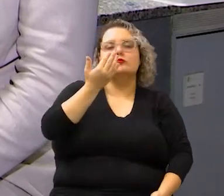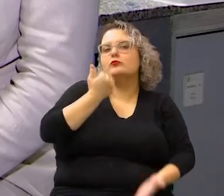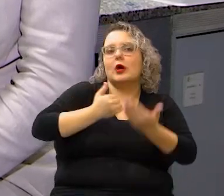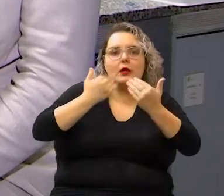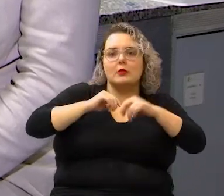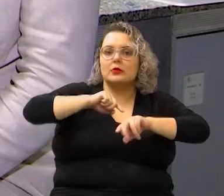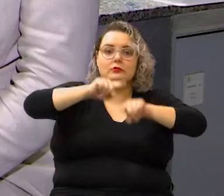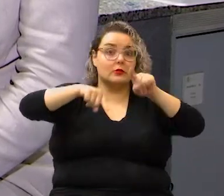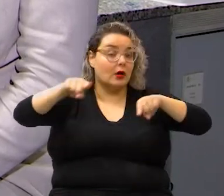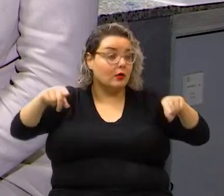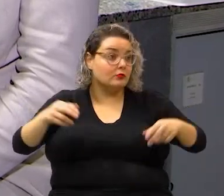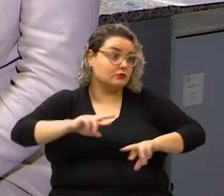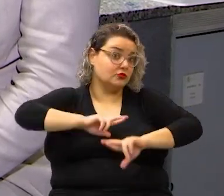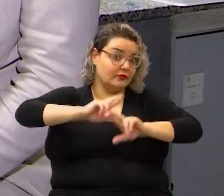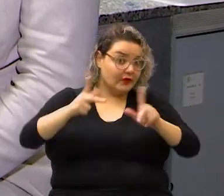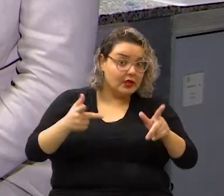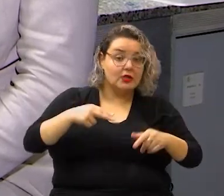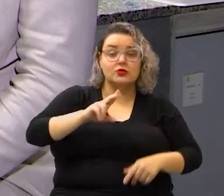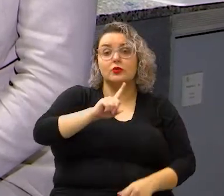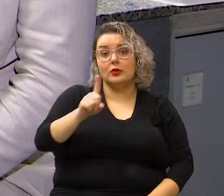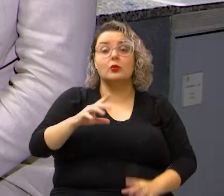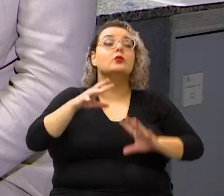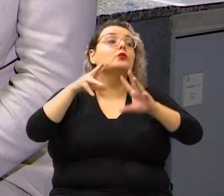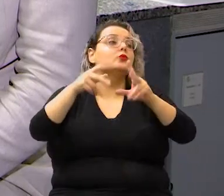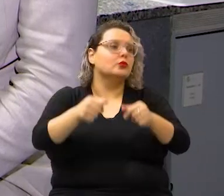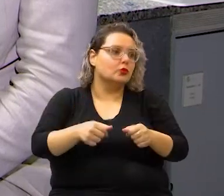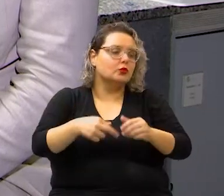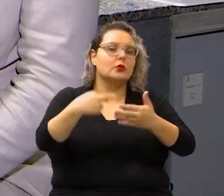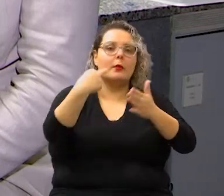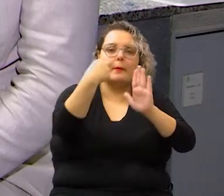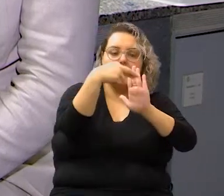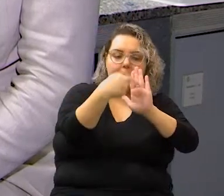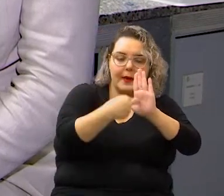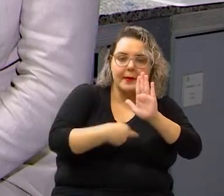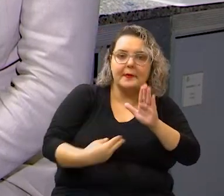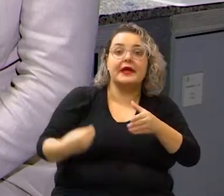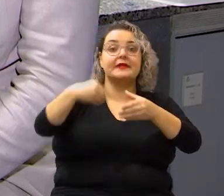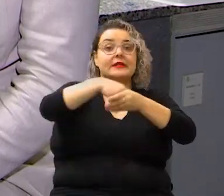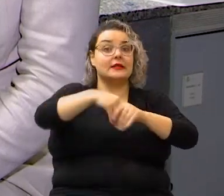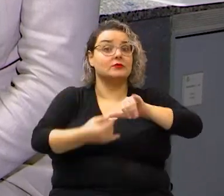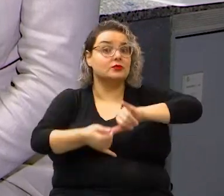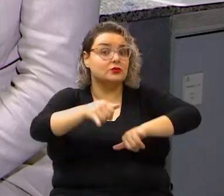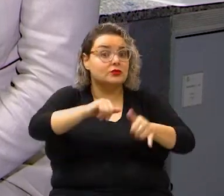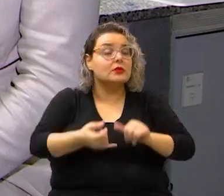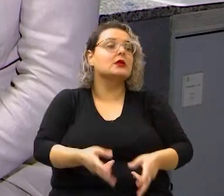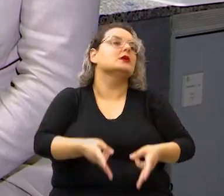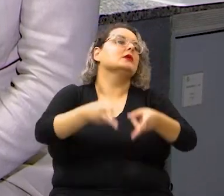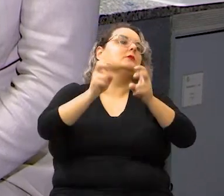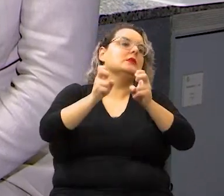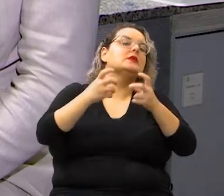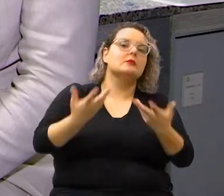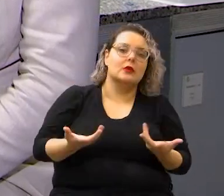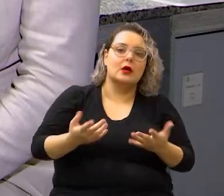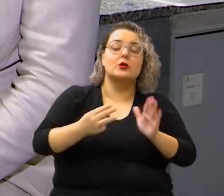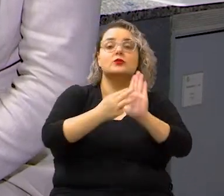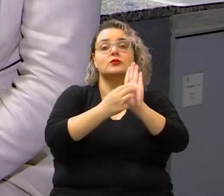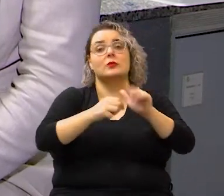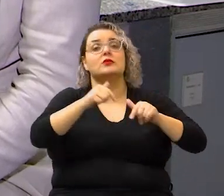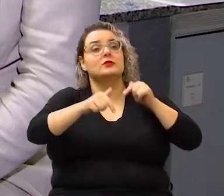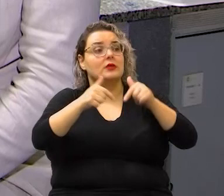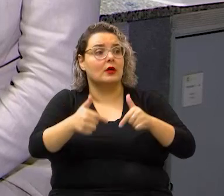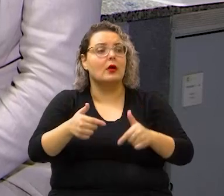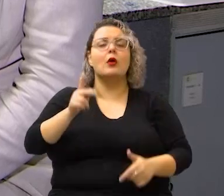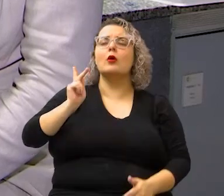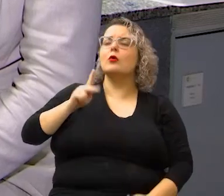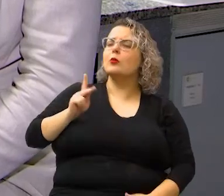está adulterado ou não. Então, tudo isso a gente consegue relacionar com essa composição e identificar com os métodos que a gente tem